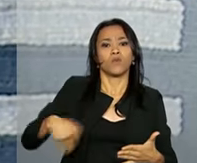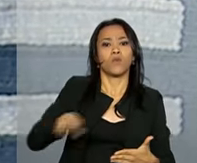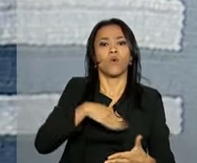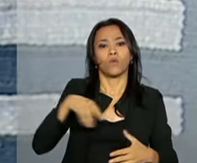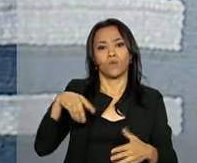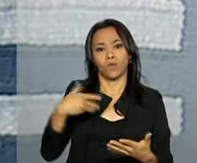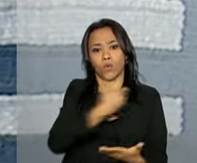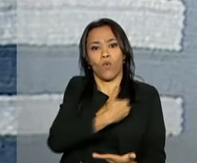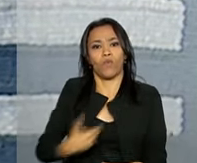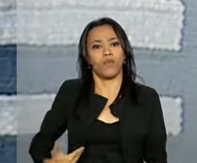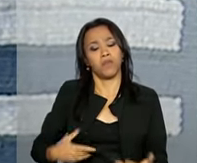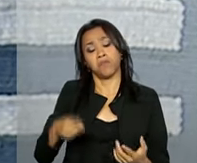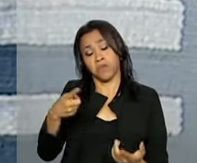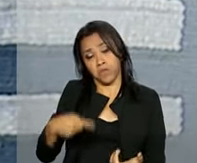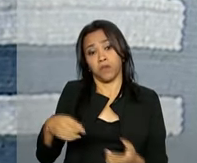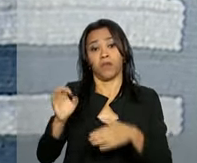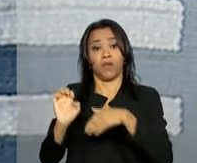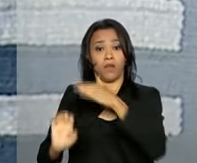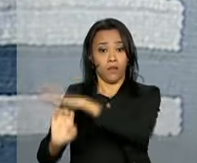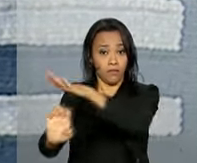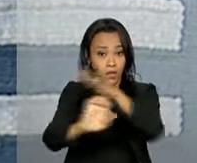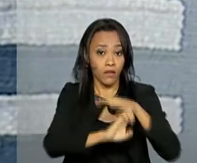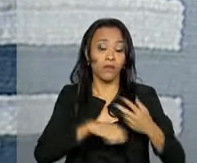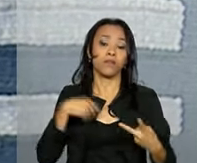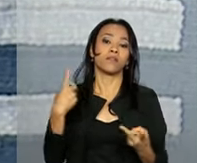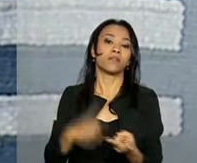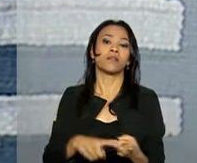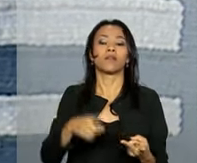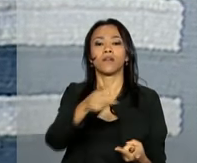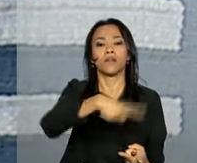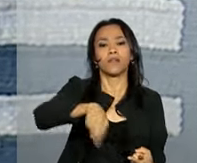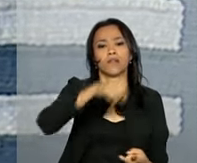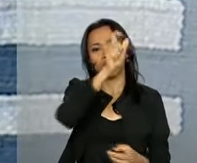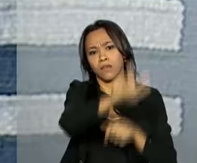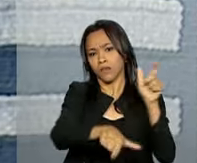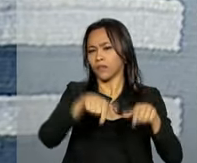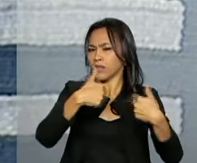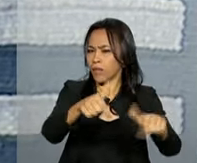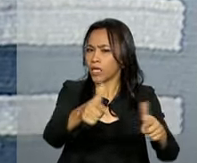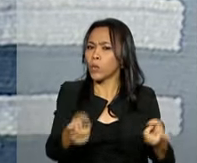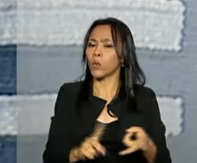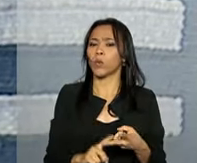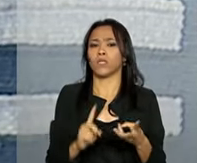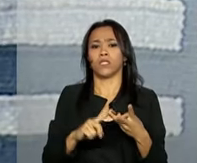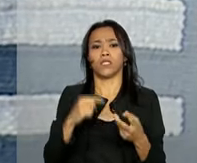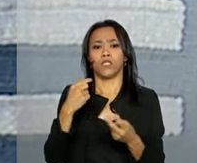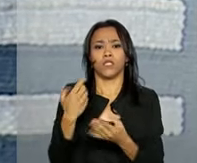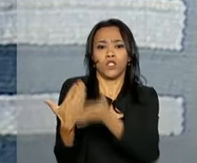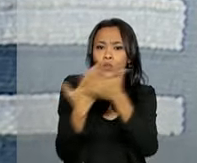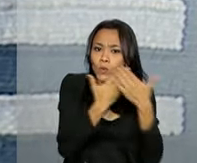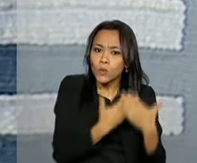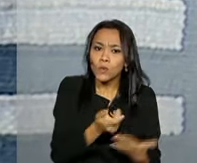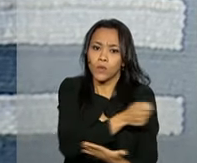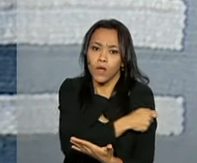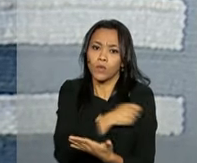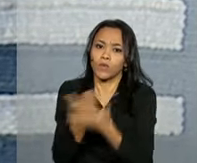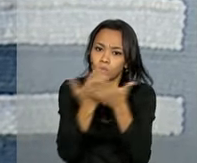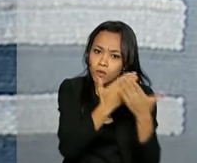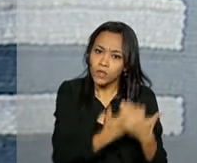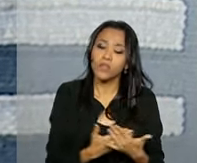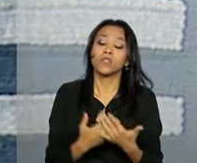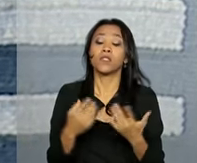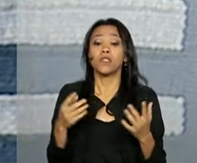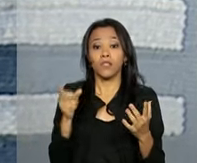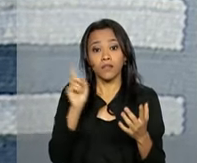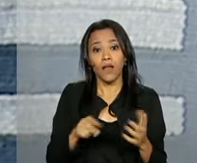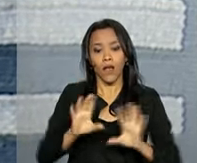empresários nossos trabalhadores nossos Estudantes estão engajados nessa obra coletiva que é a prosperidade